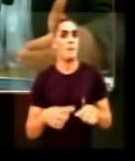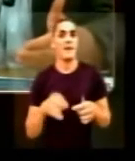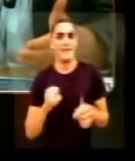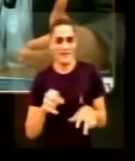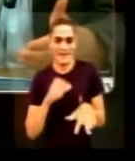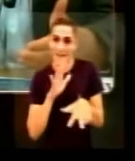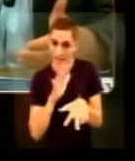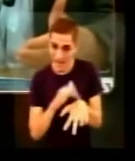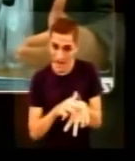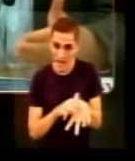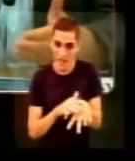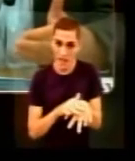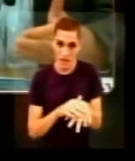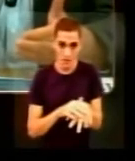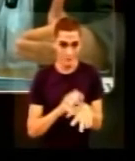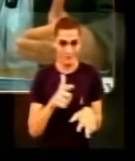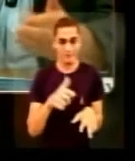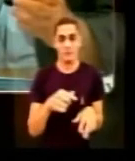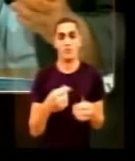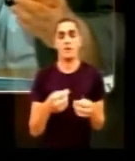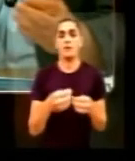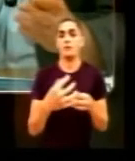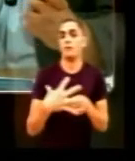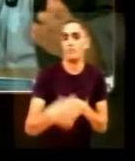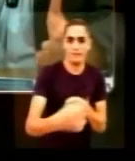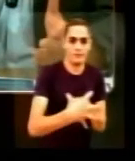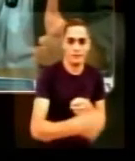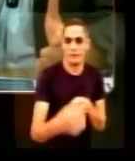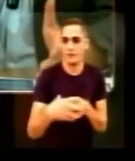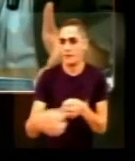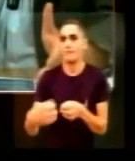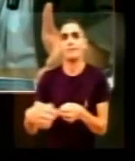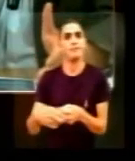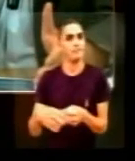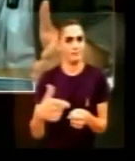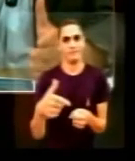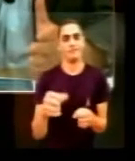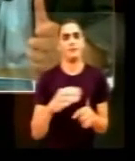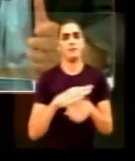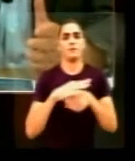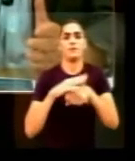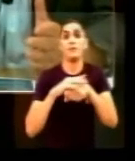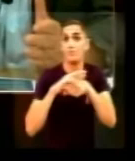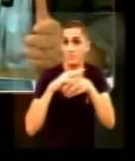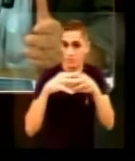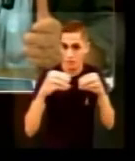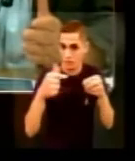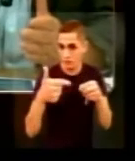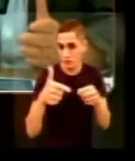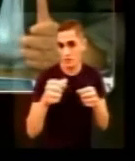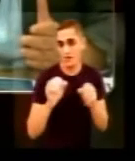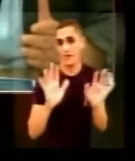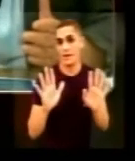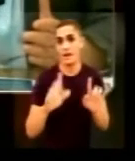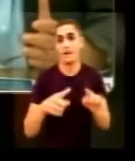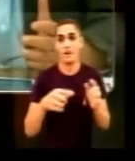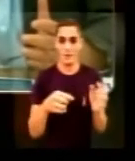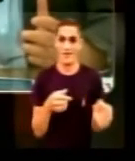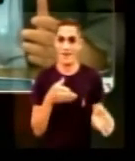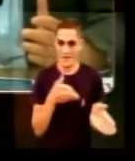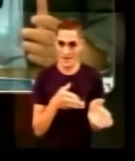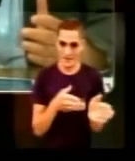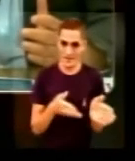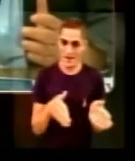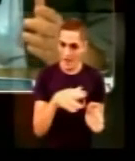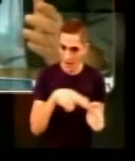doença. Tá certo? Estes casos poderão, então, ser feito